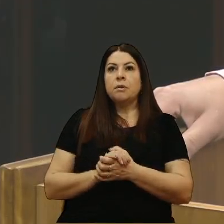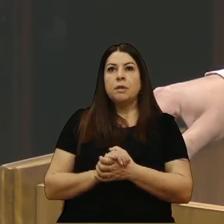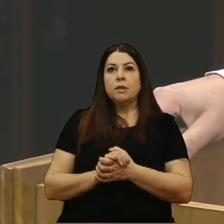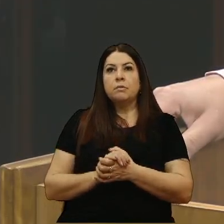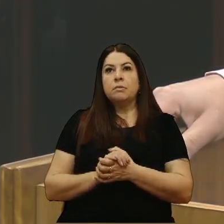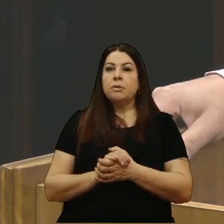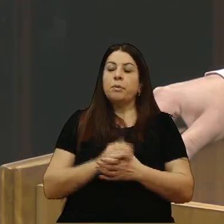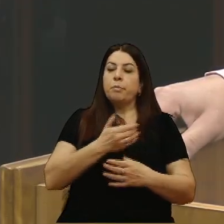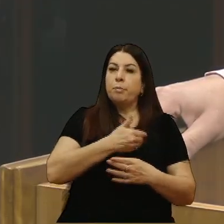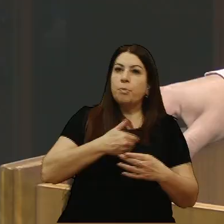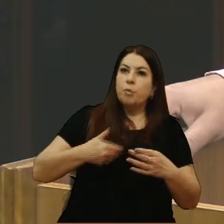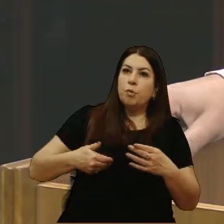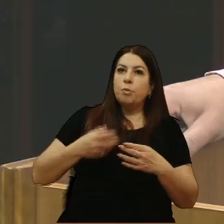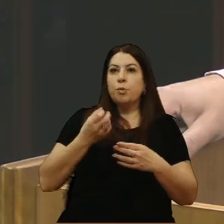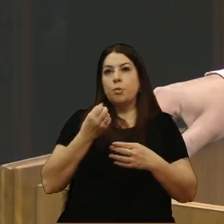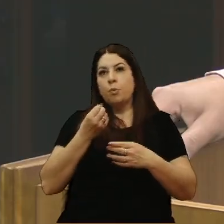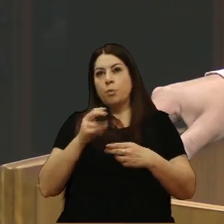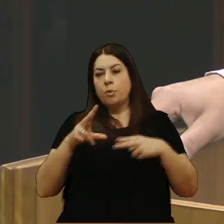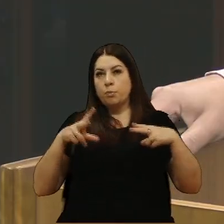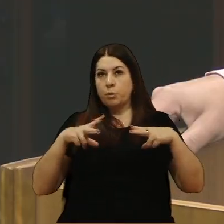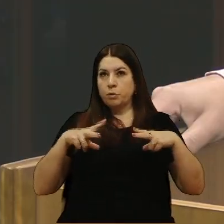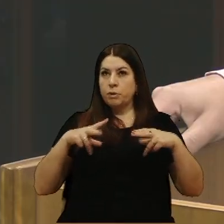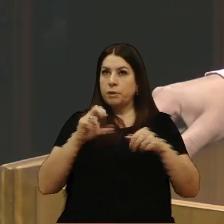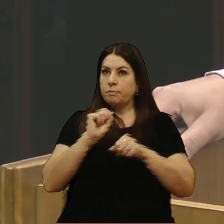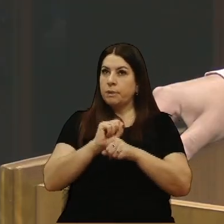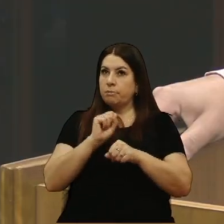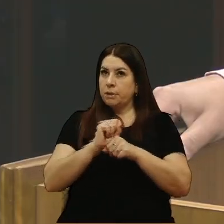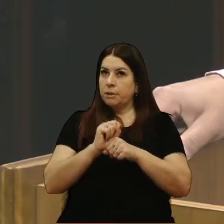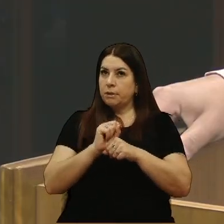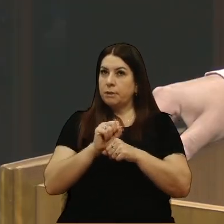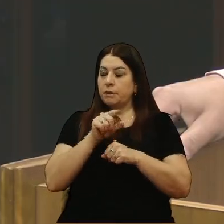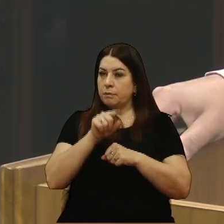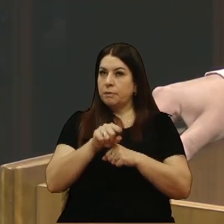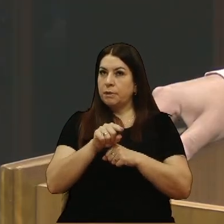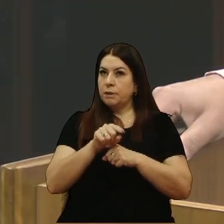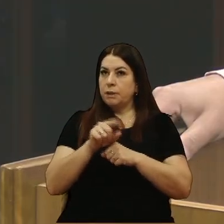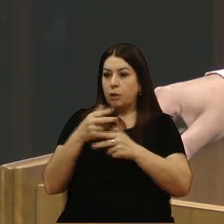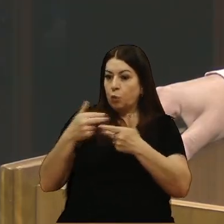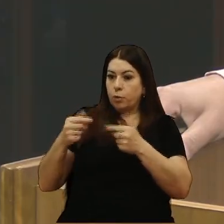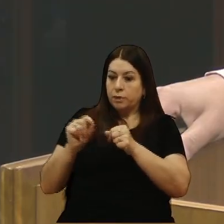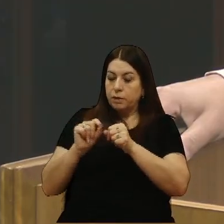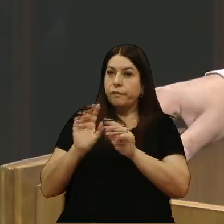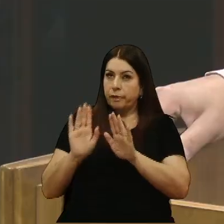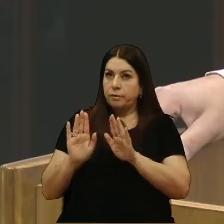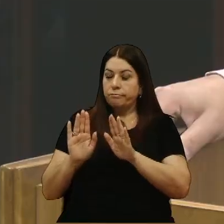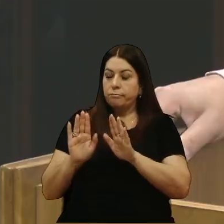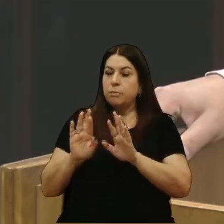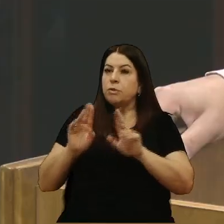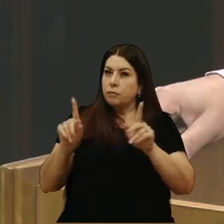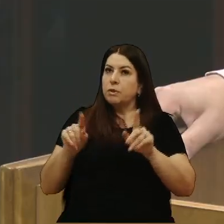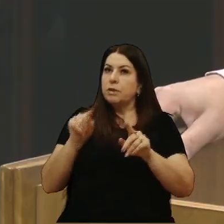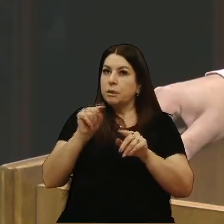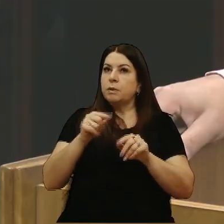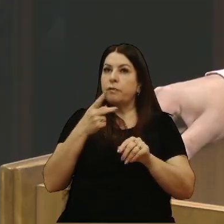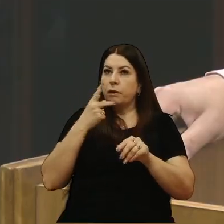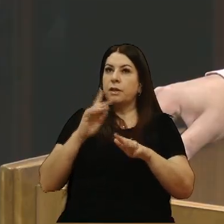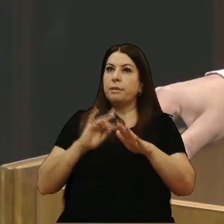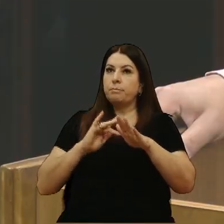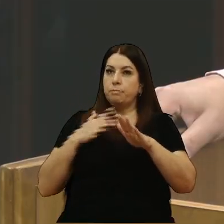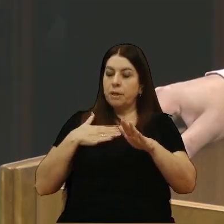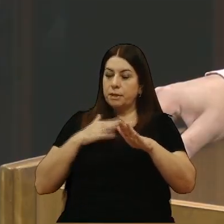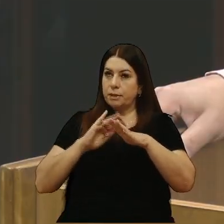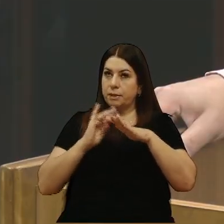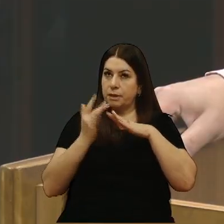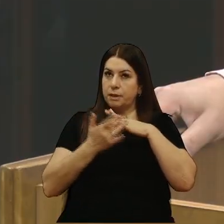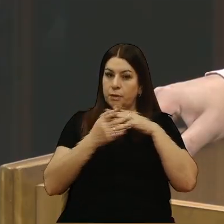sejam públicos ou privados, esperando que medidas sejam tomadas. Porque, do contrário, eu vou citar nas minhas redes